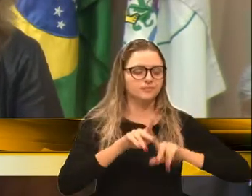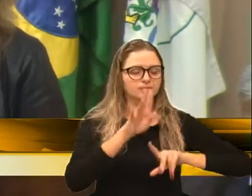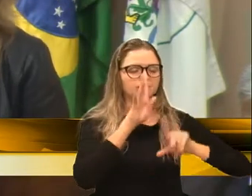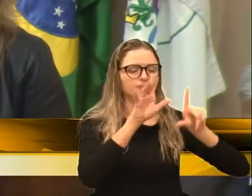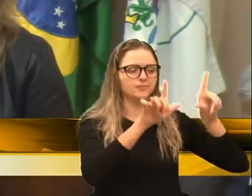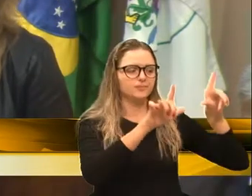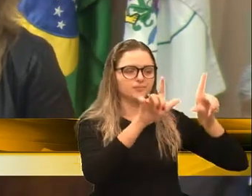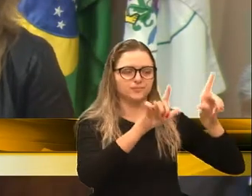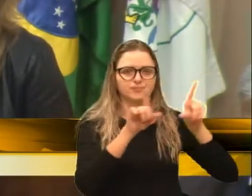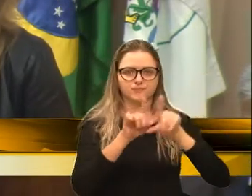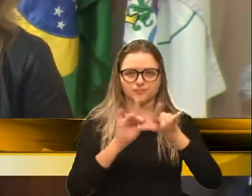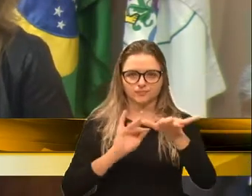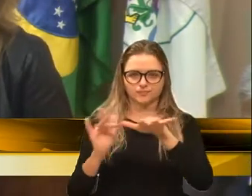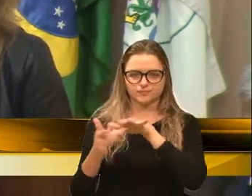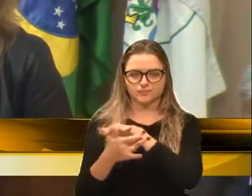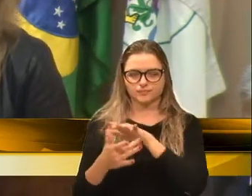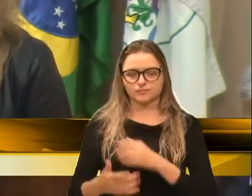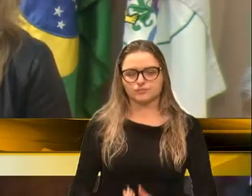redes sociais.